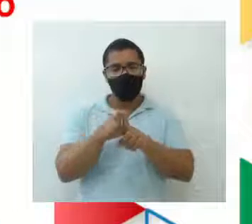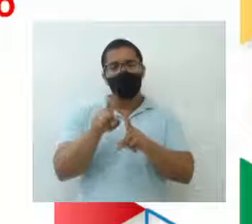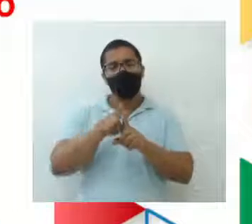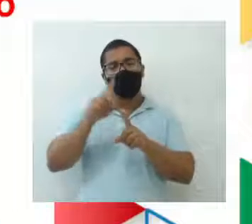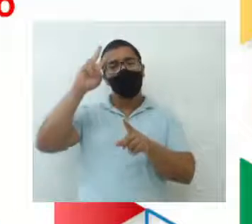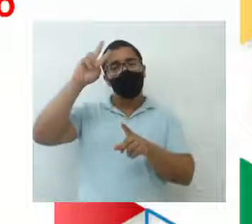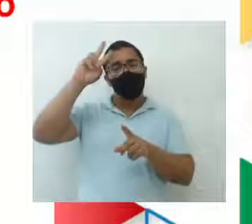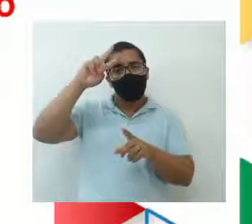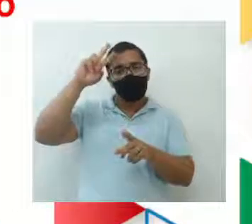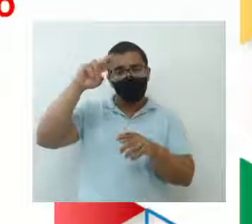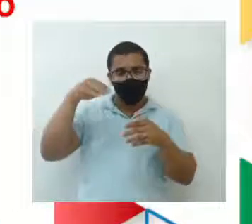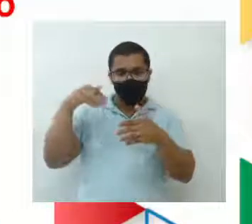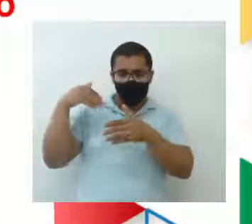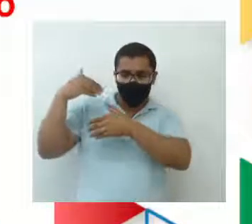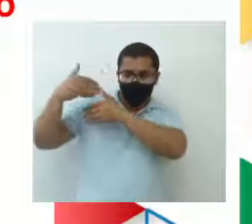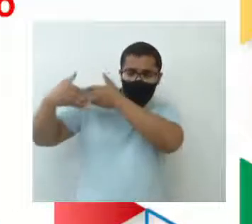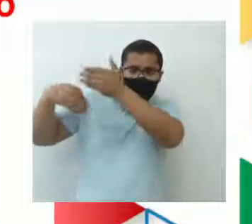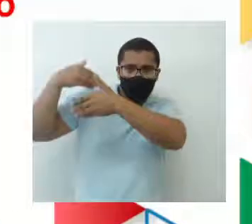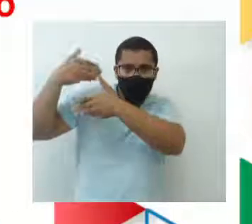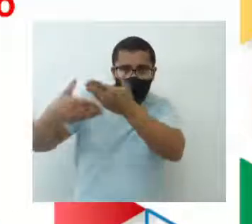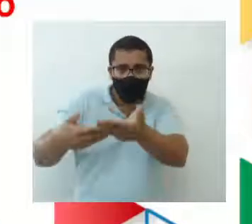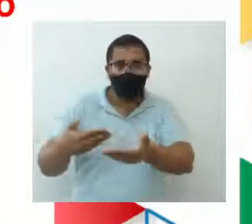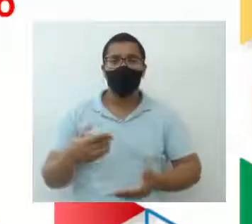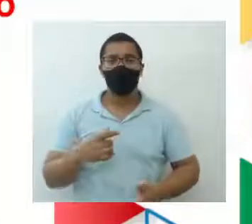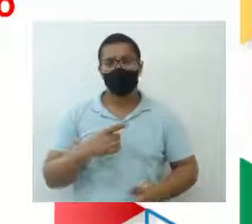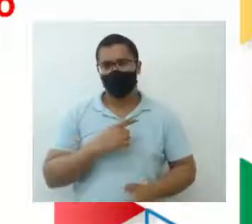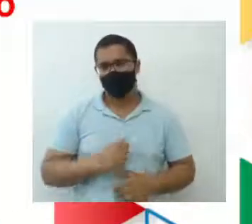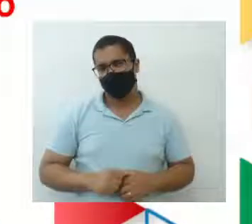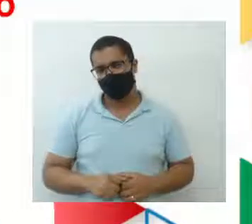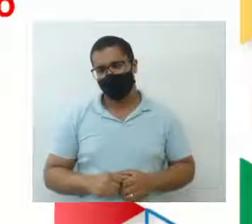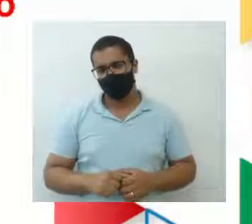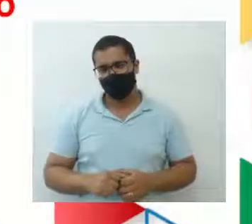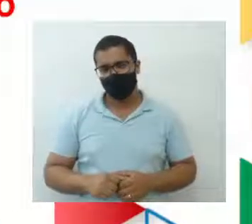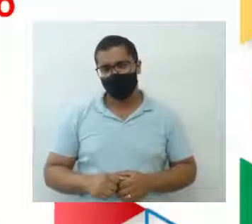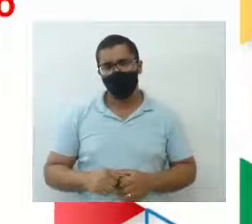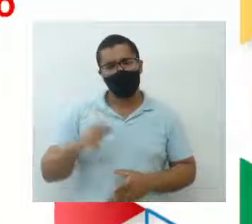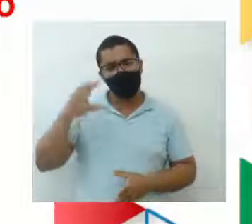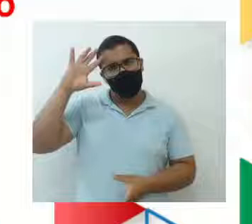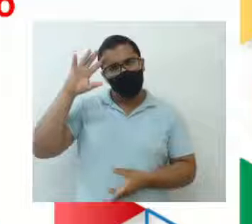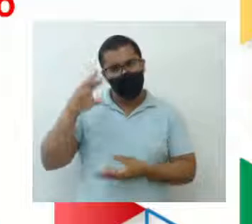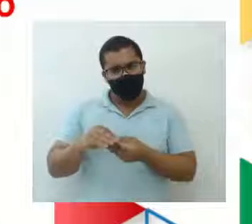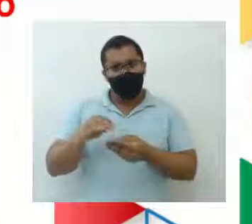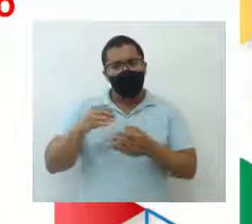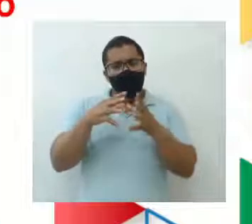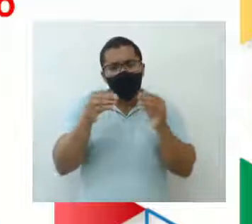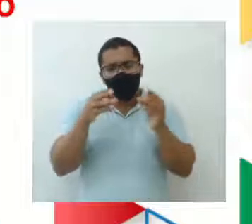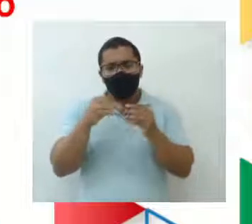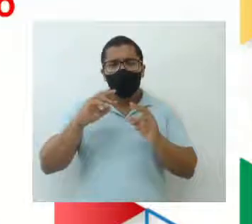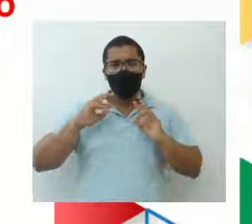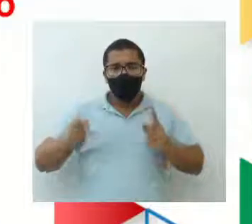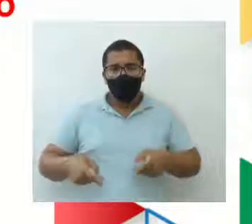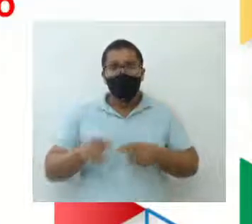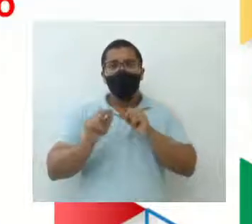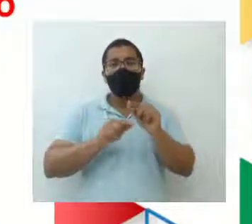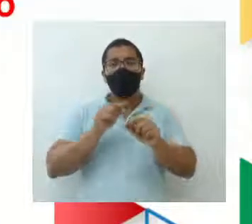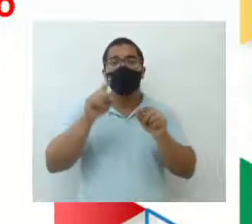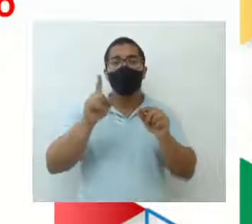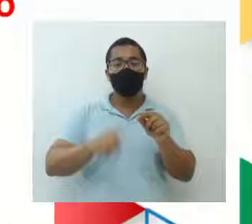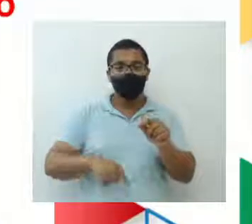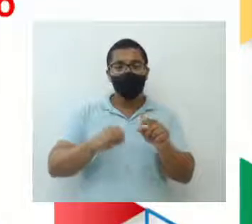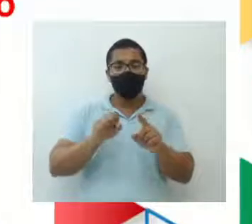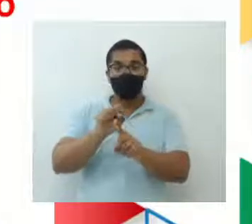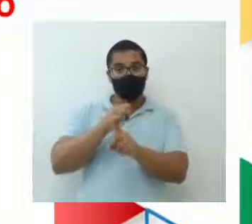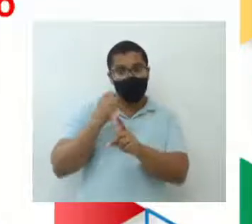Então eu destaco para vocês, certo? Uma compreensão do espírito humano construído